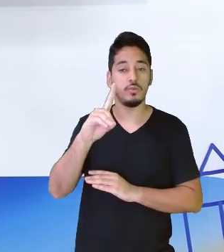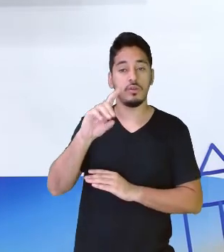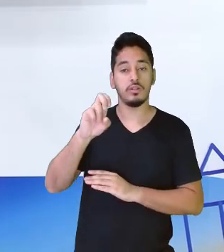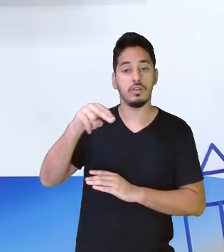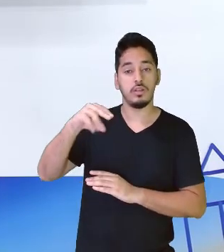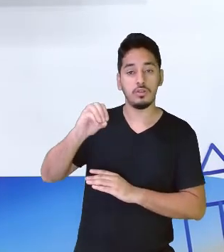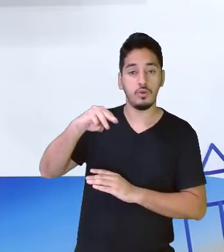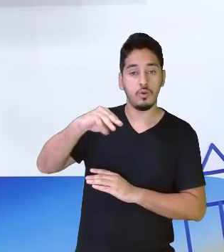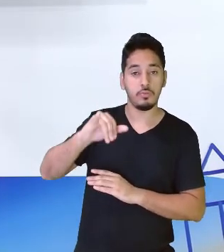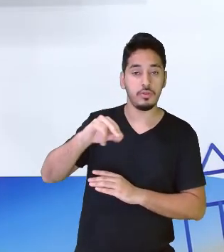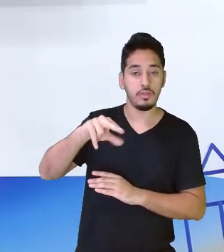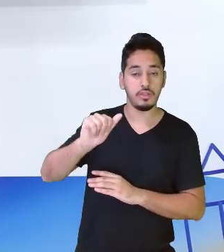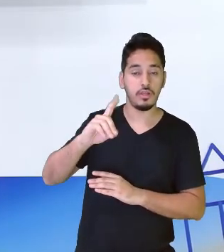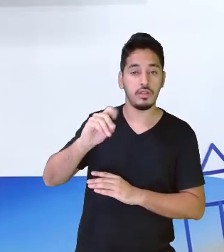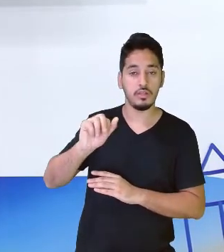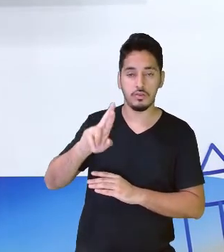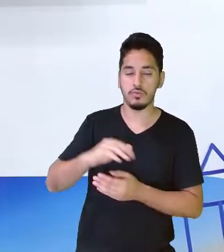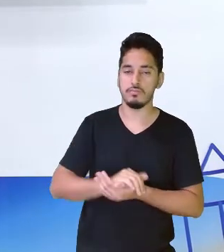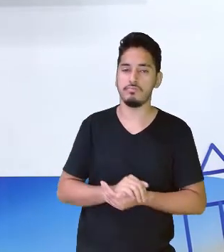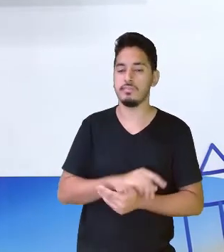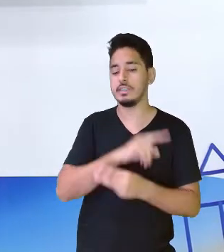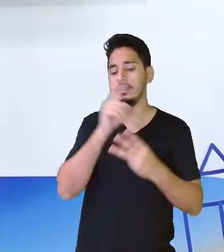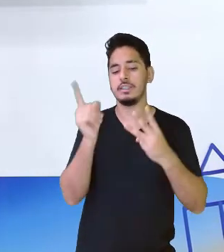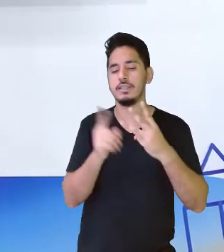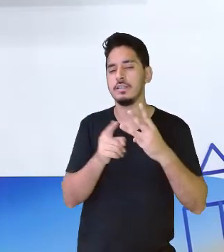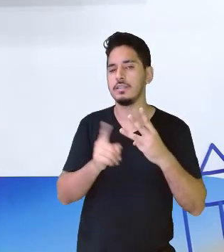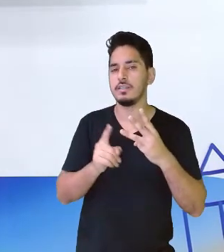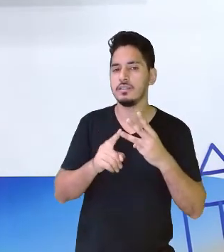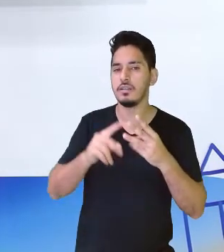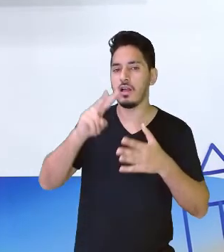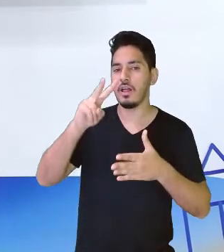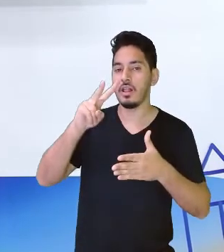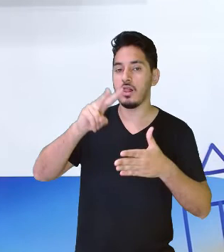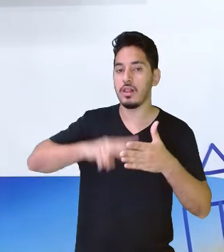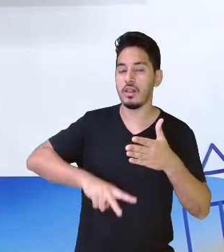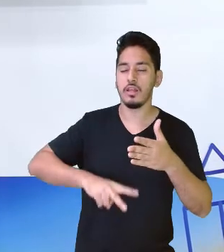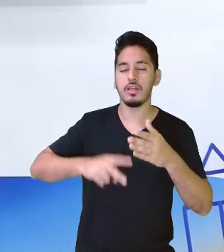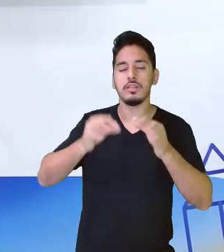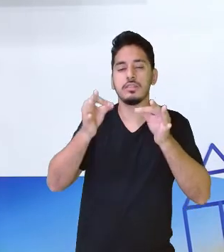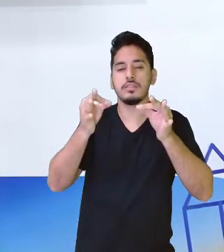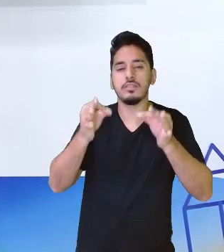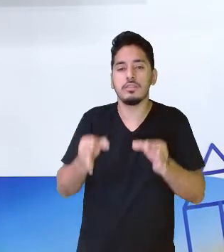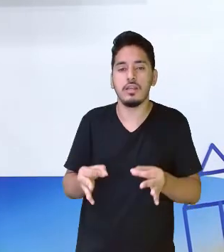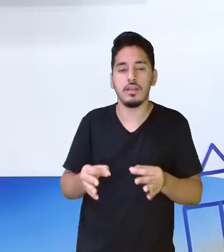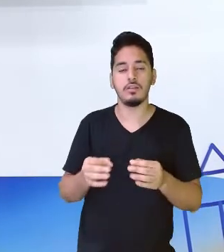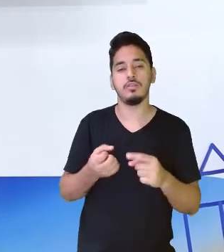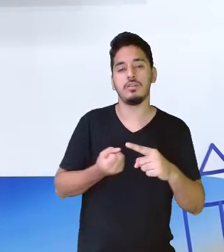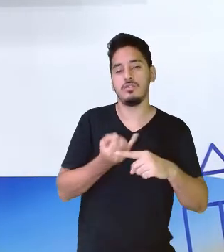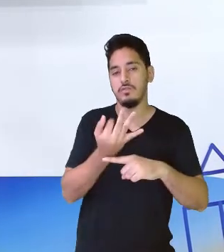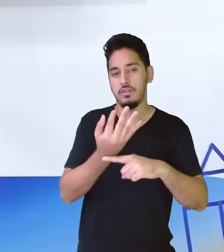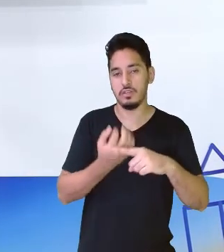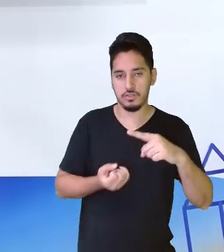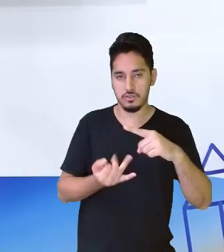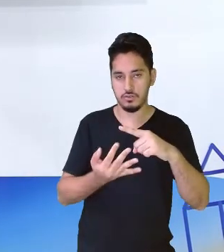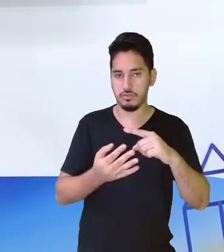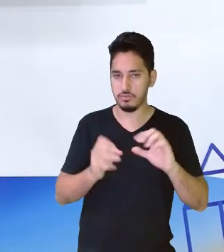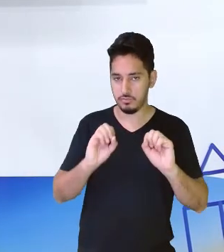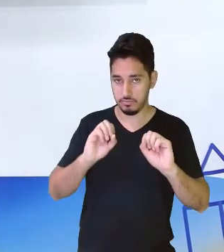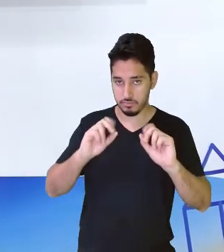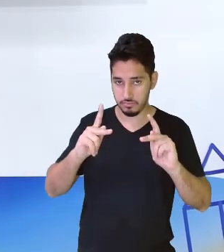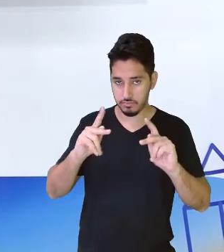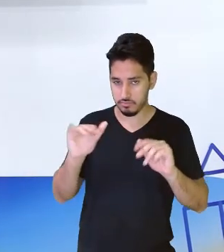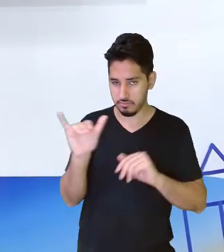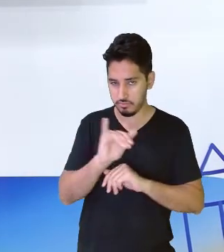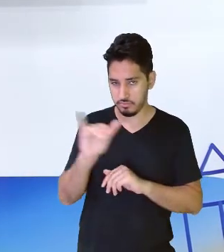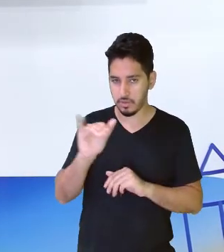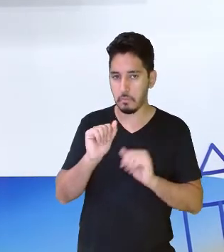denominador, beleza? E a terceira, ler adequadamente as frações. Tranquilo? A